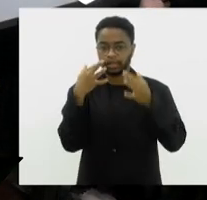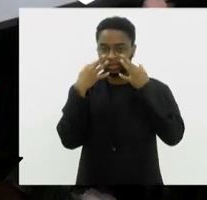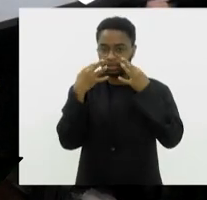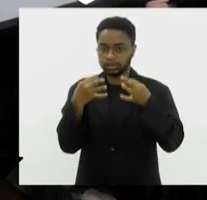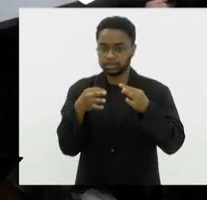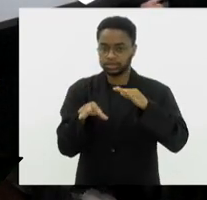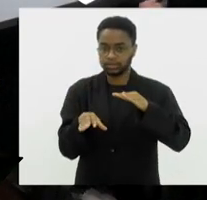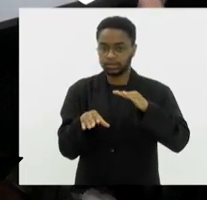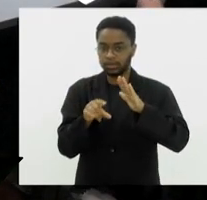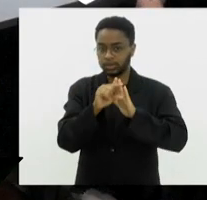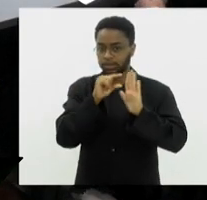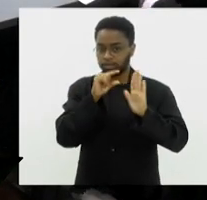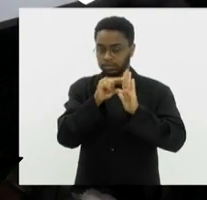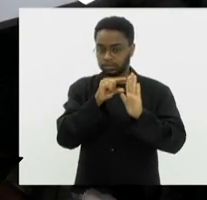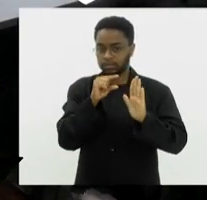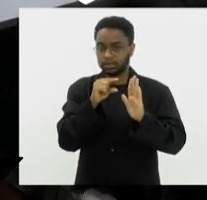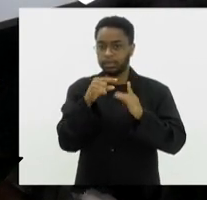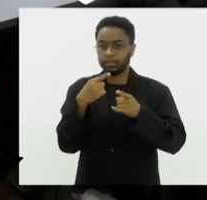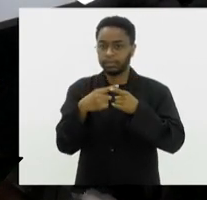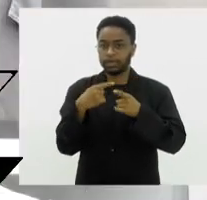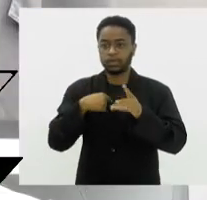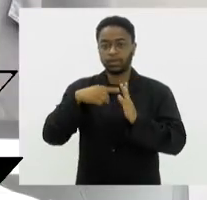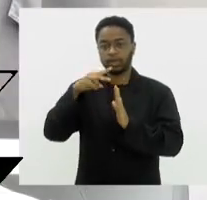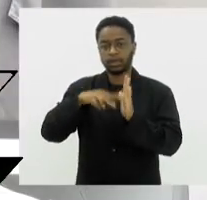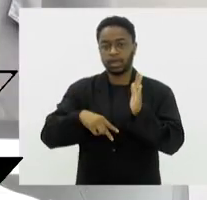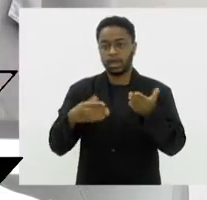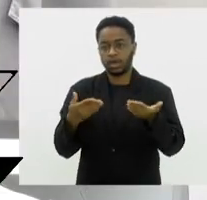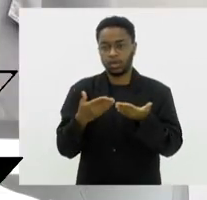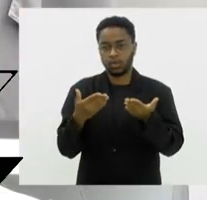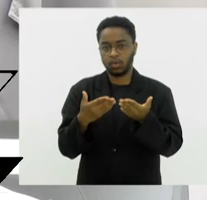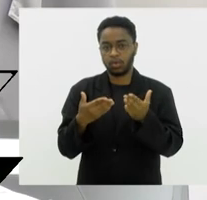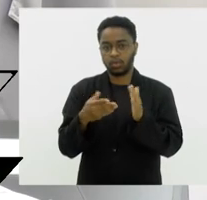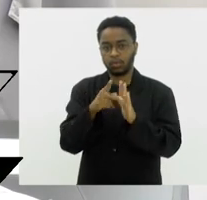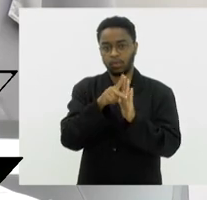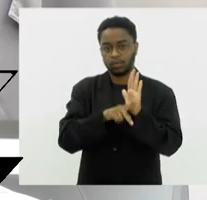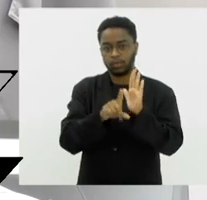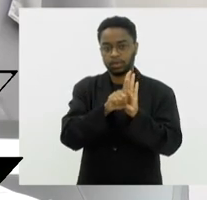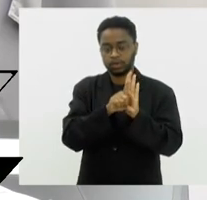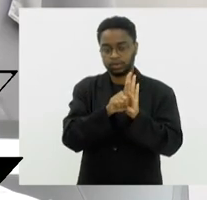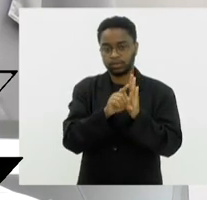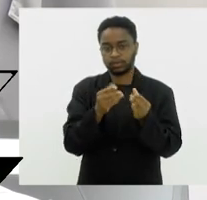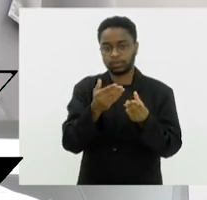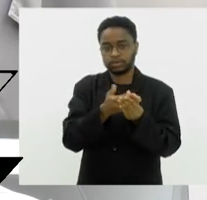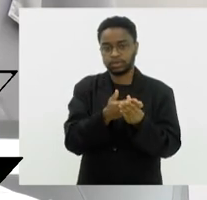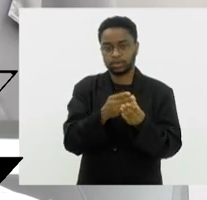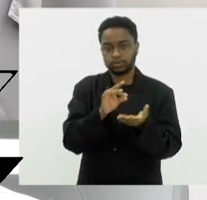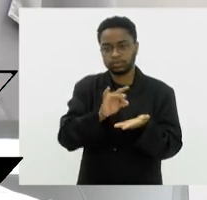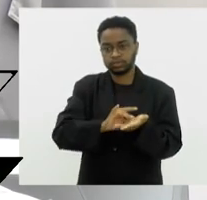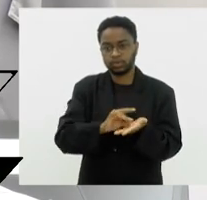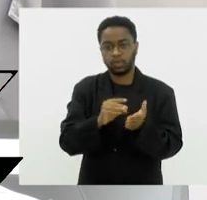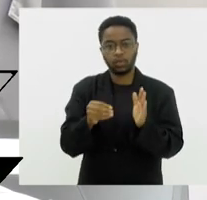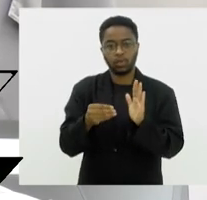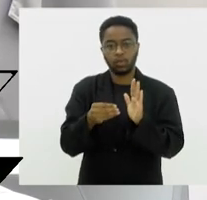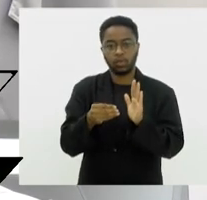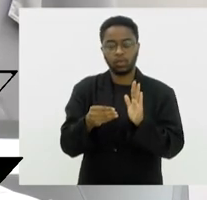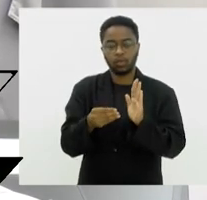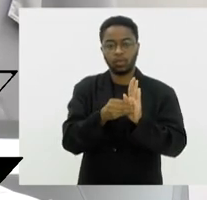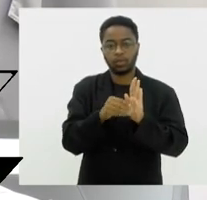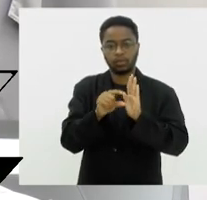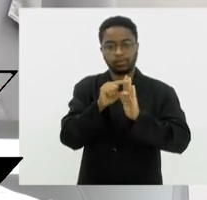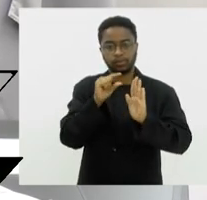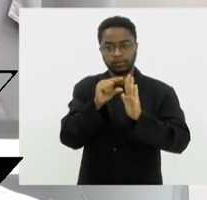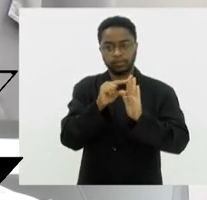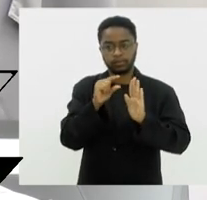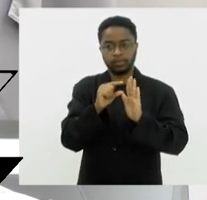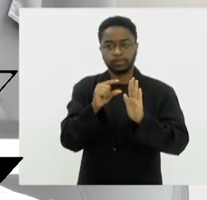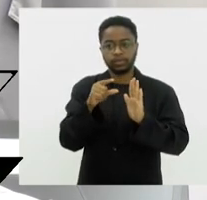na emenda, que eu conferi agora aqui na capa do projeto, do processo original. A emenda... impõe